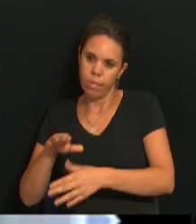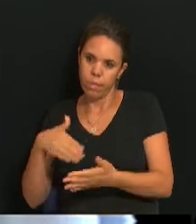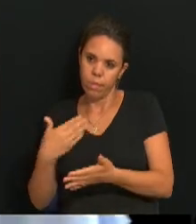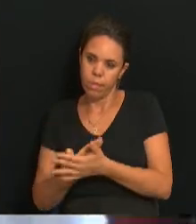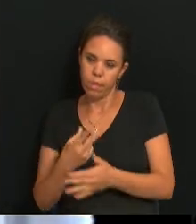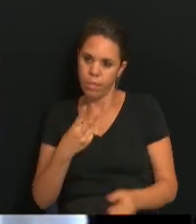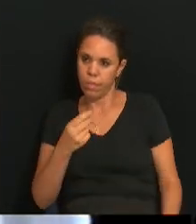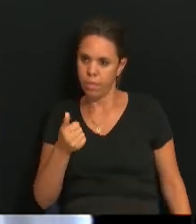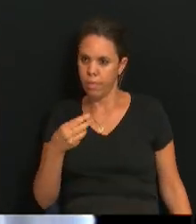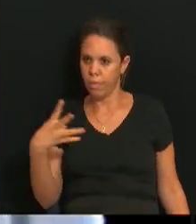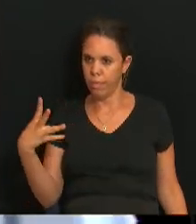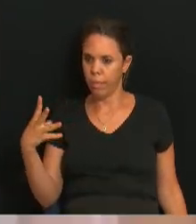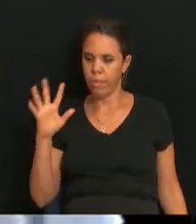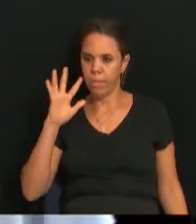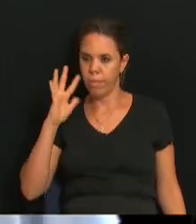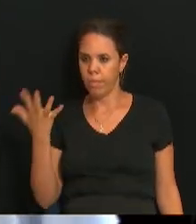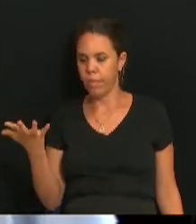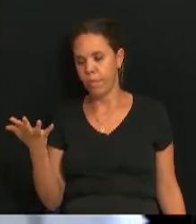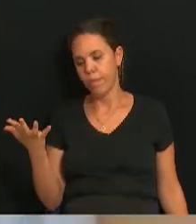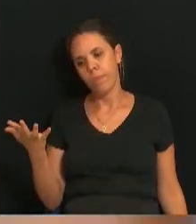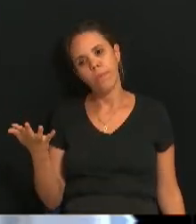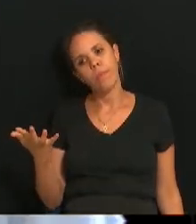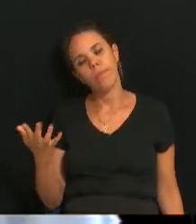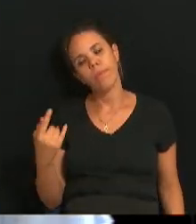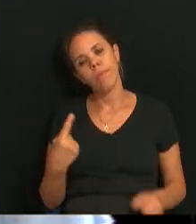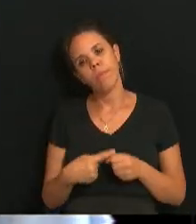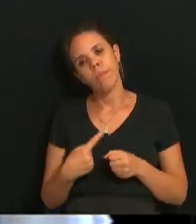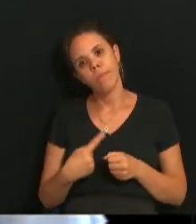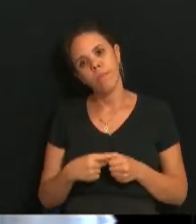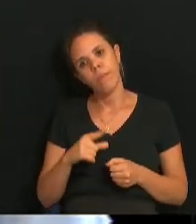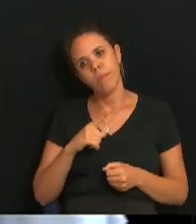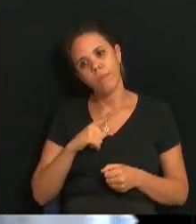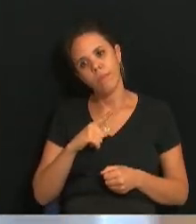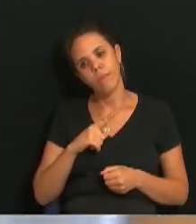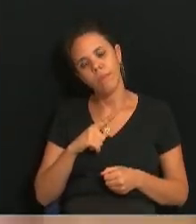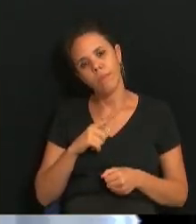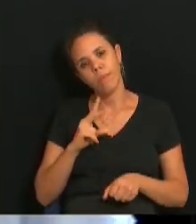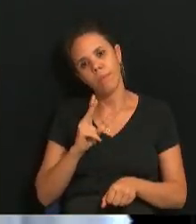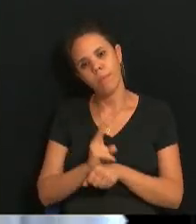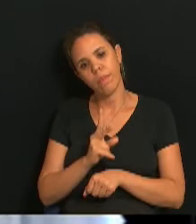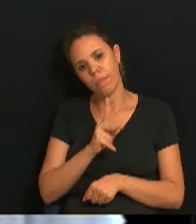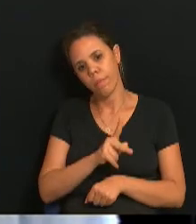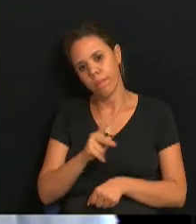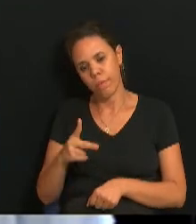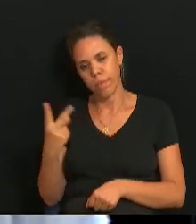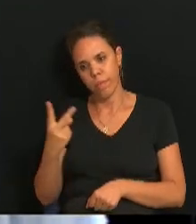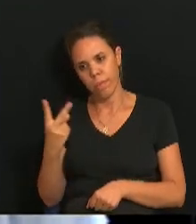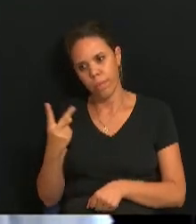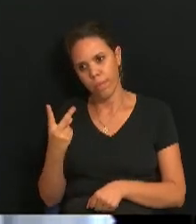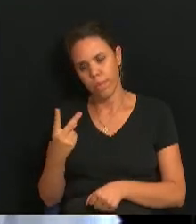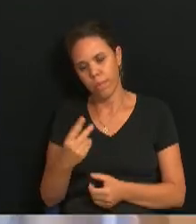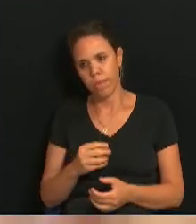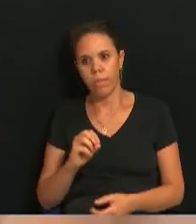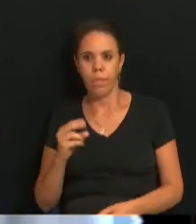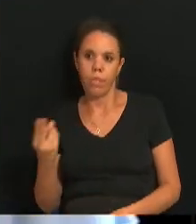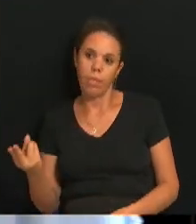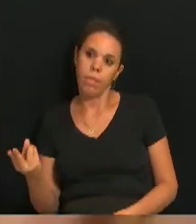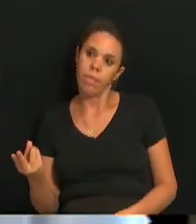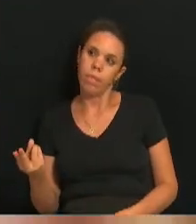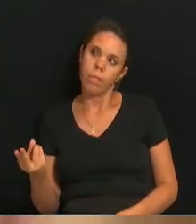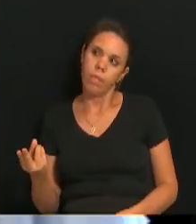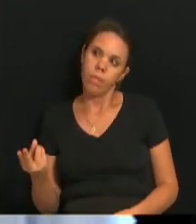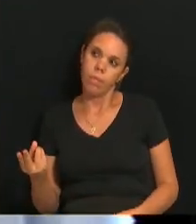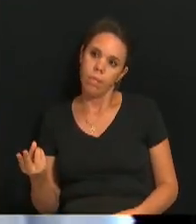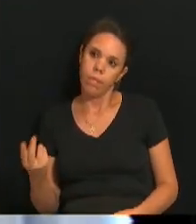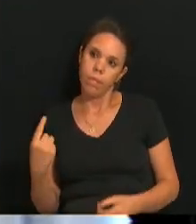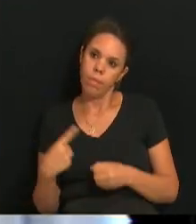2024, porque vai ter que se resolver por isso. Ou os municípios garantem a integralidade da docência e reconhecem a função docente, ou o